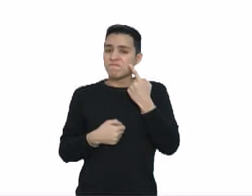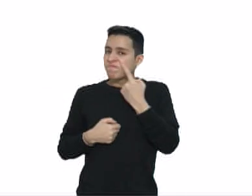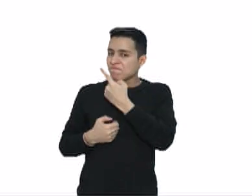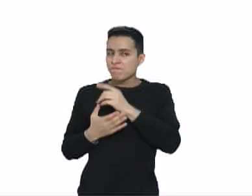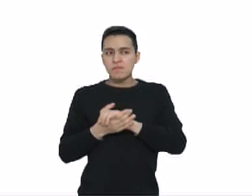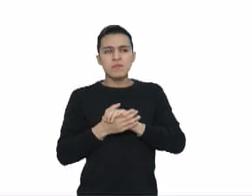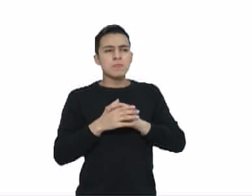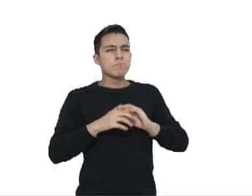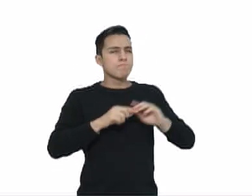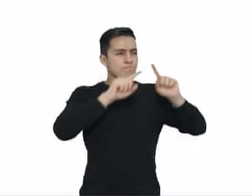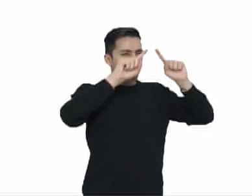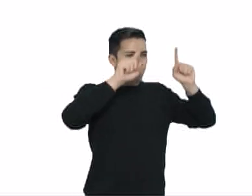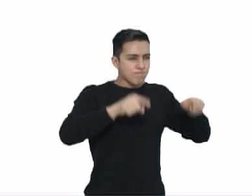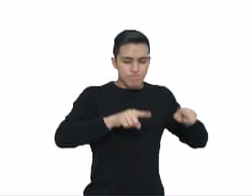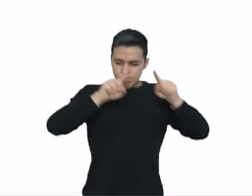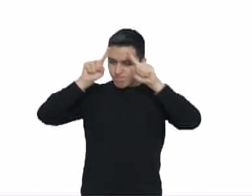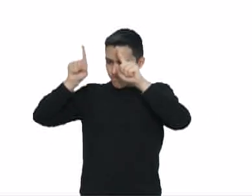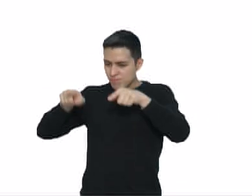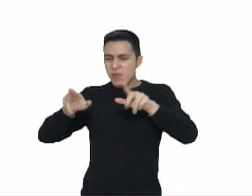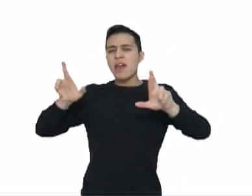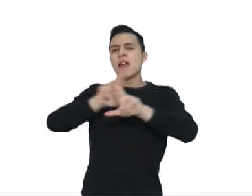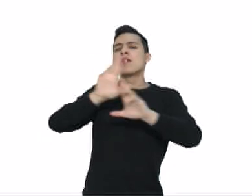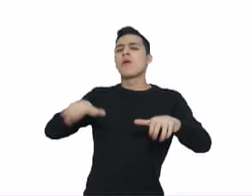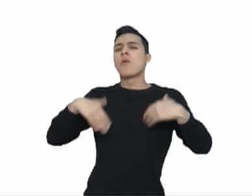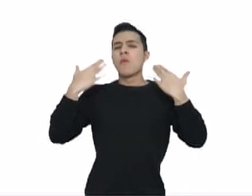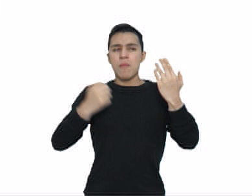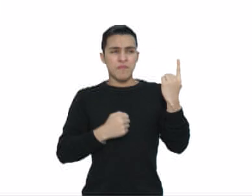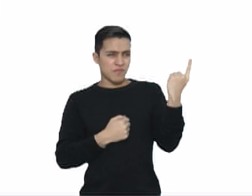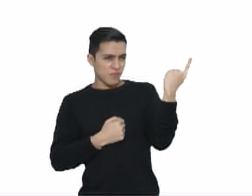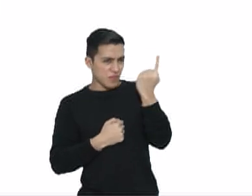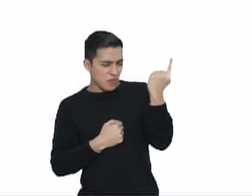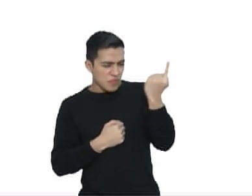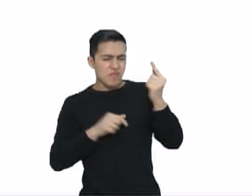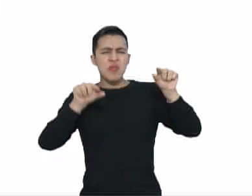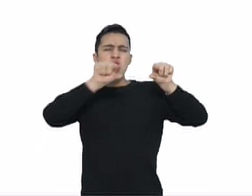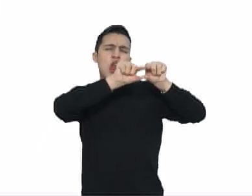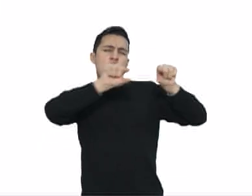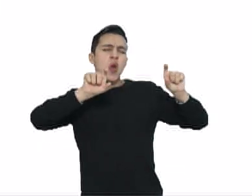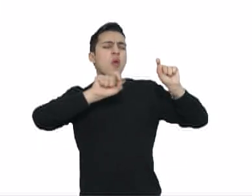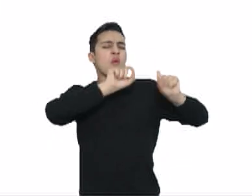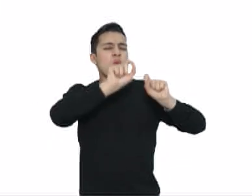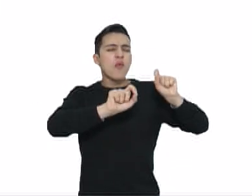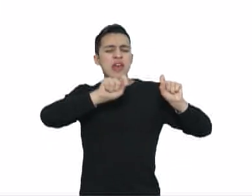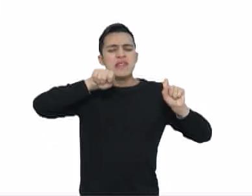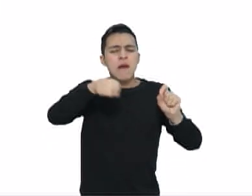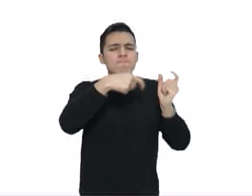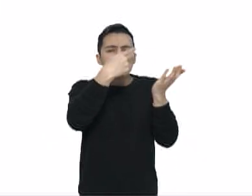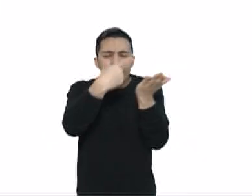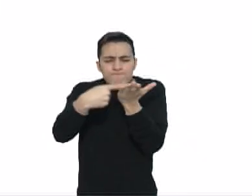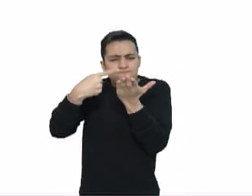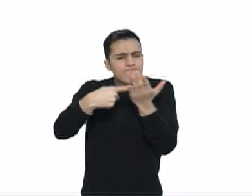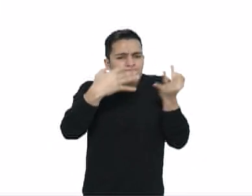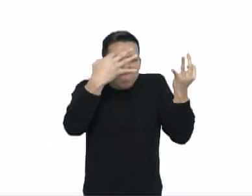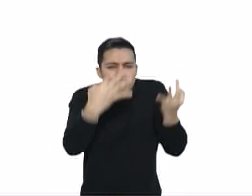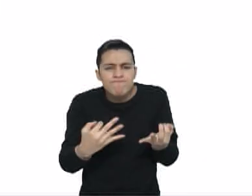Relacione as duas colunas. Primeira coluna, número 1, notação convencional.